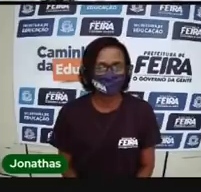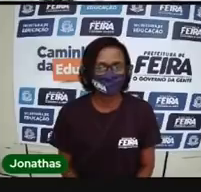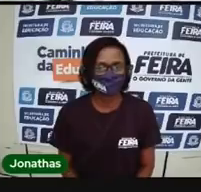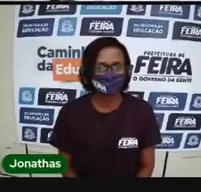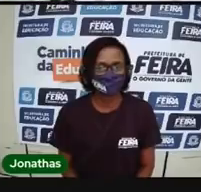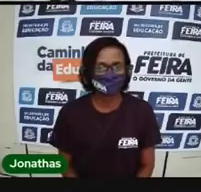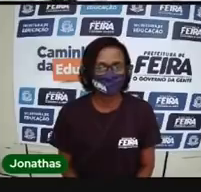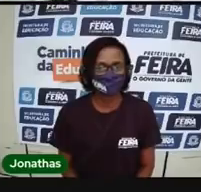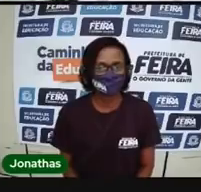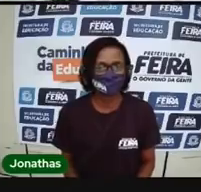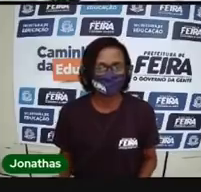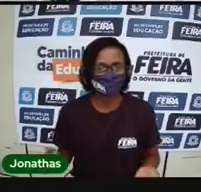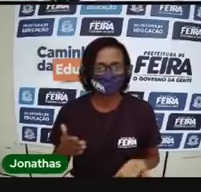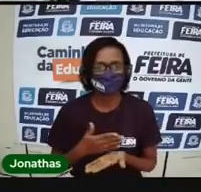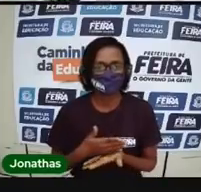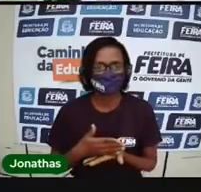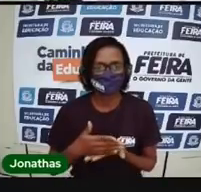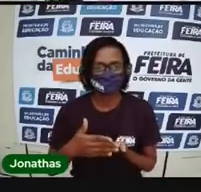Vamos lá.